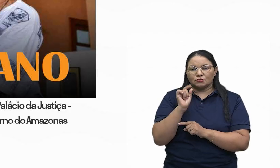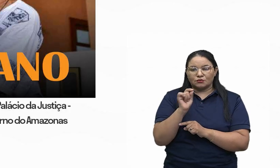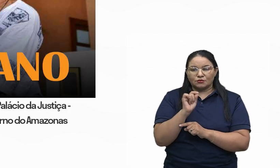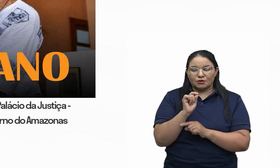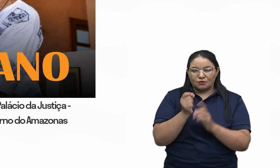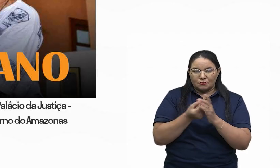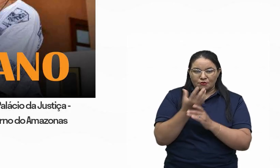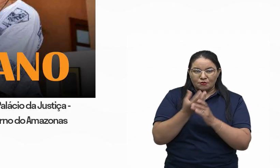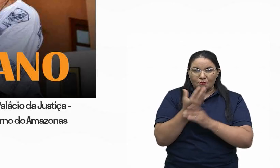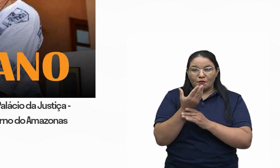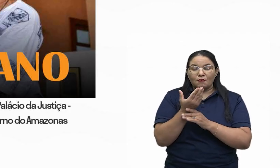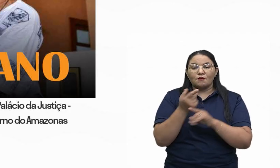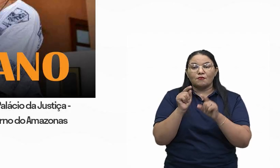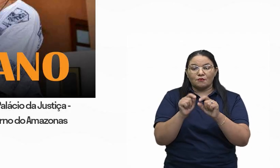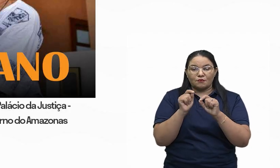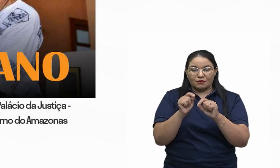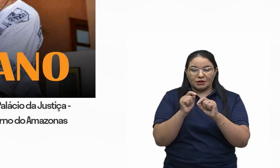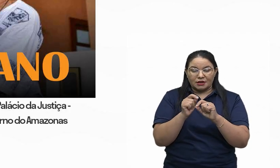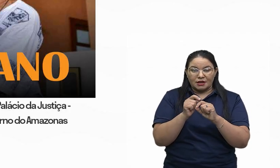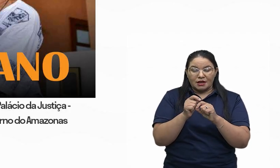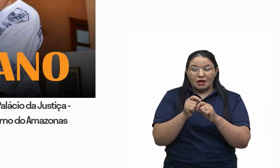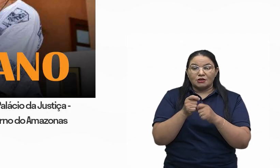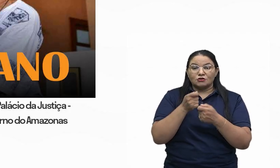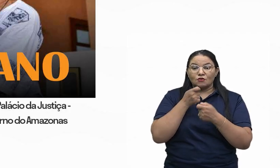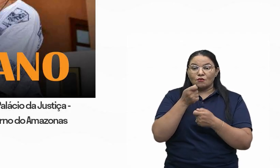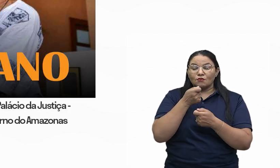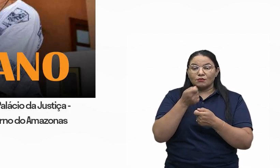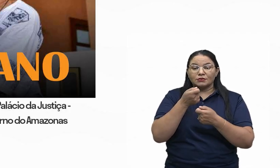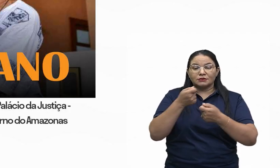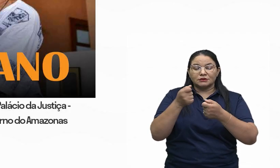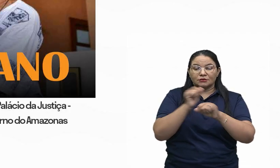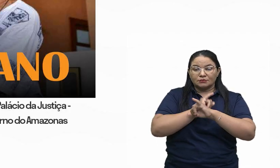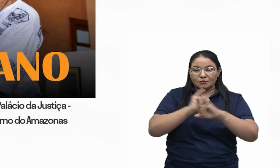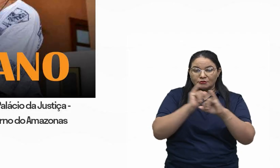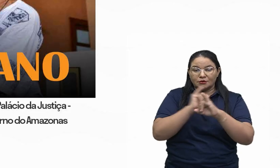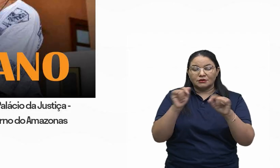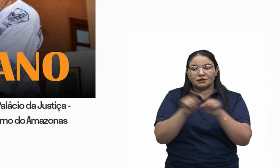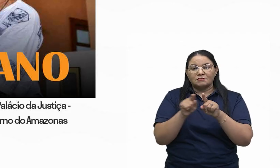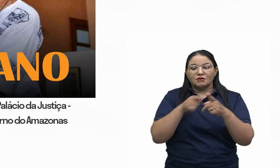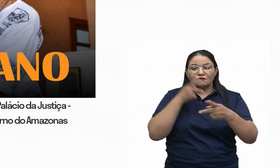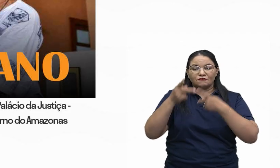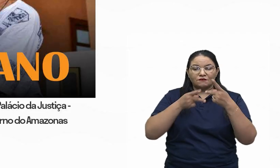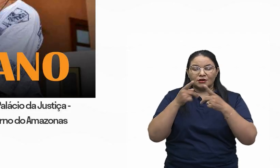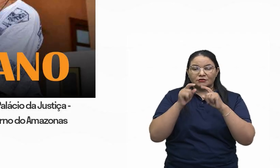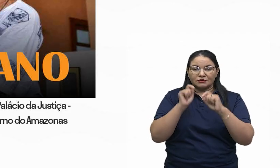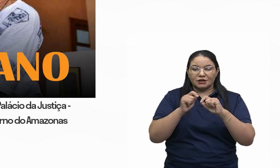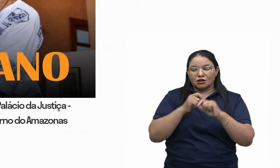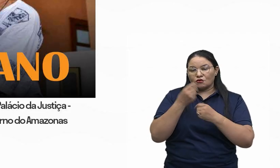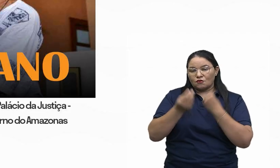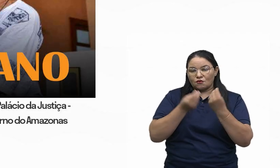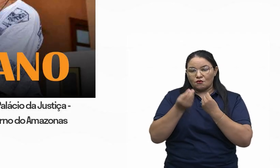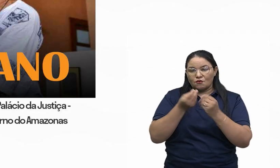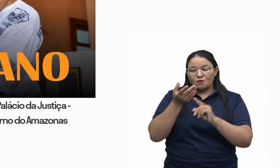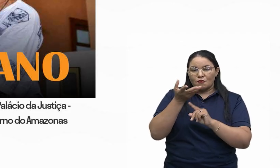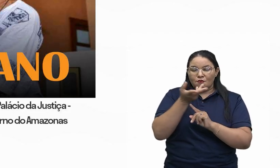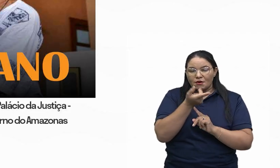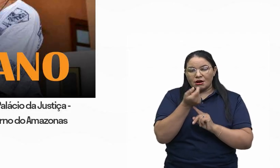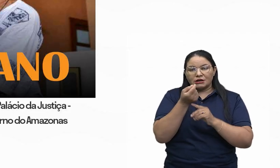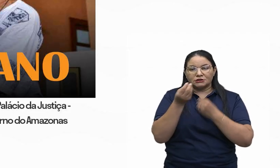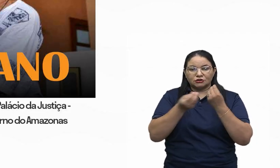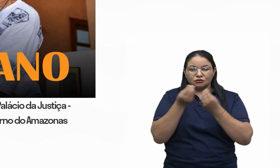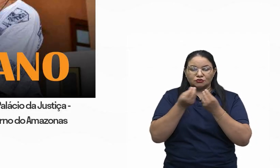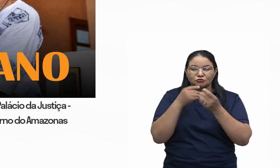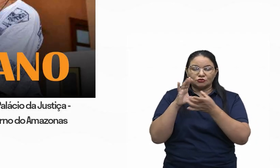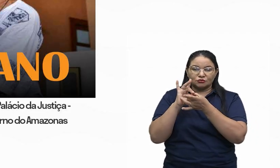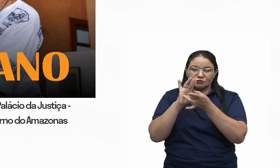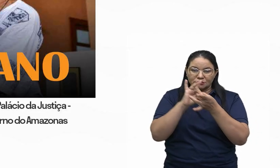que é um documentário que fala exatamente da sua obra, da sua forma de fazer arte, do seu contexto,